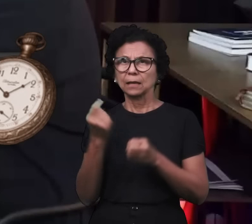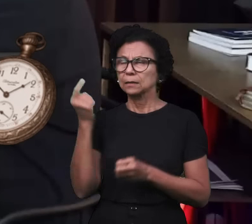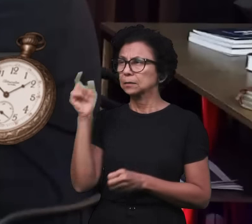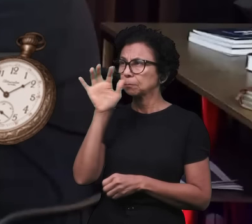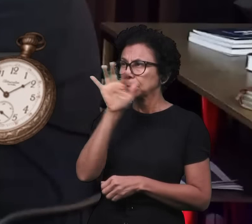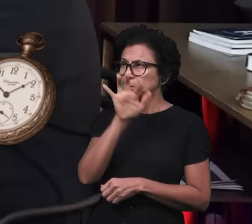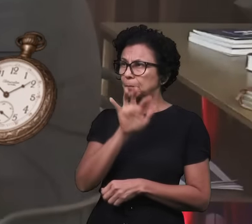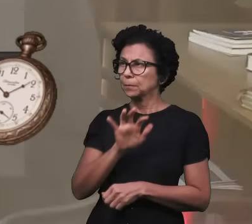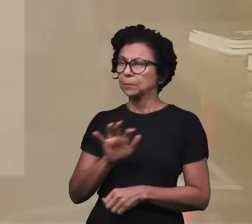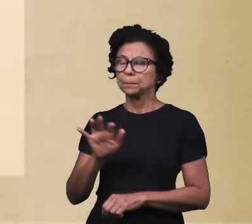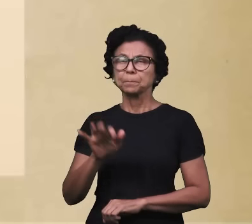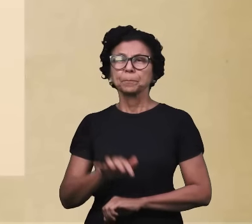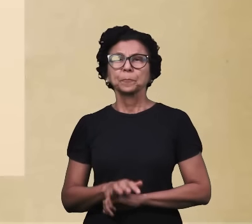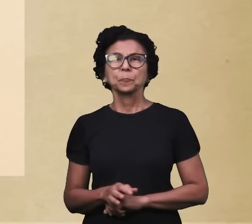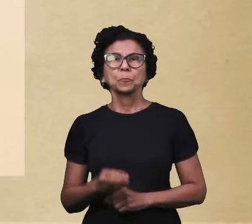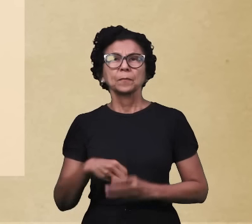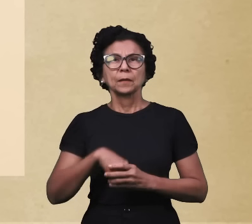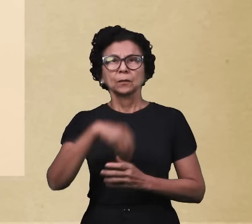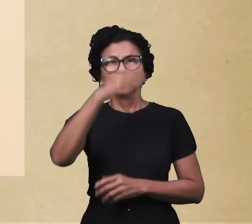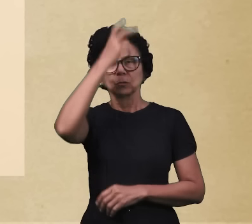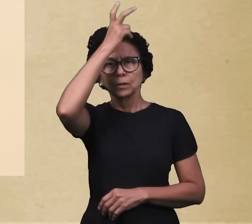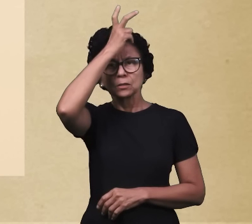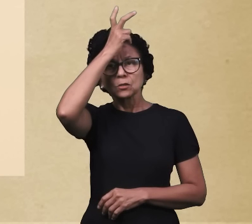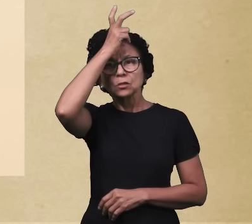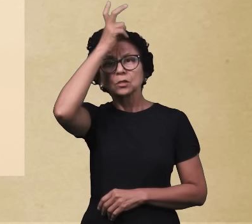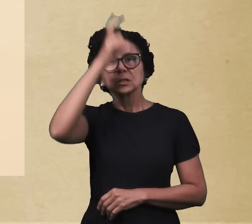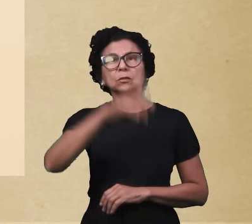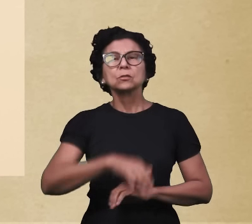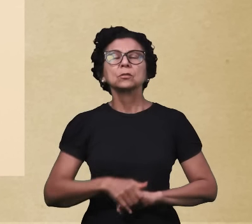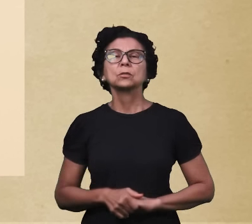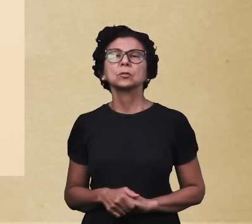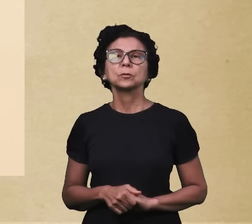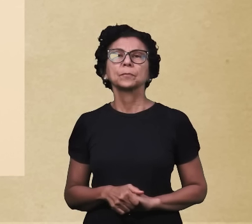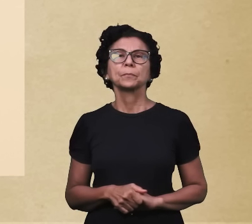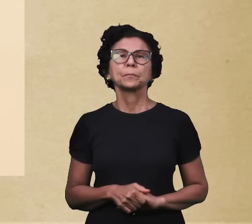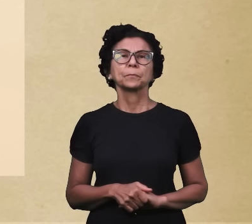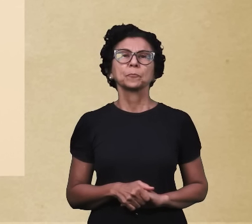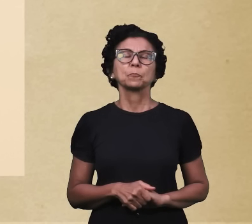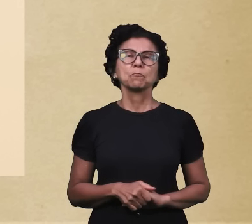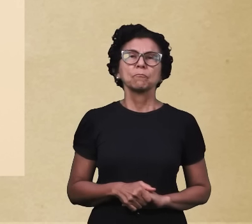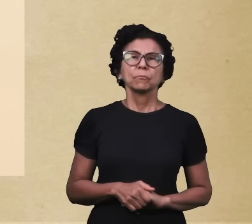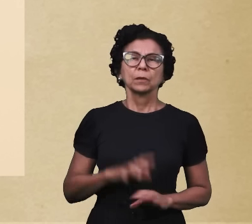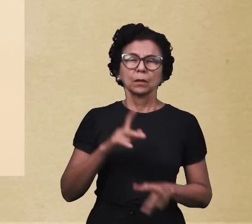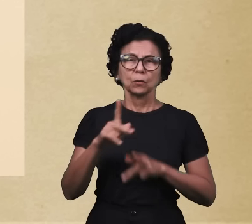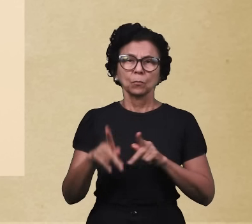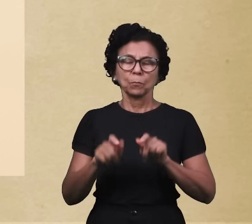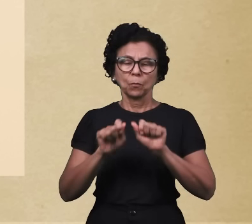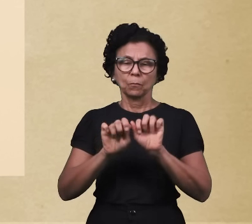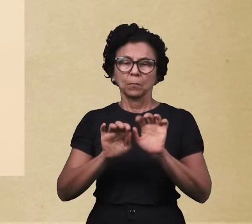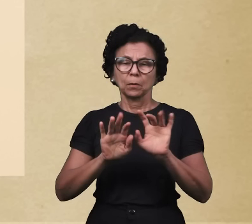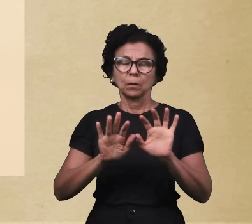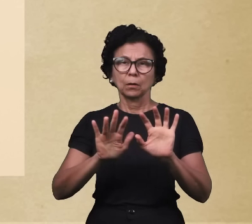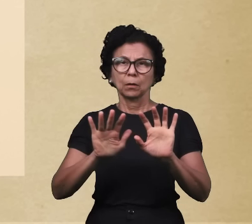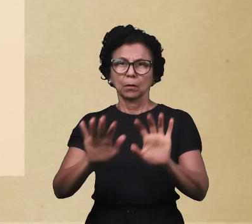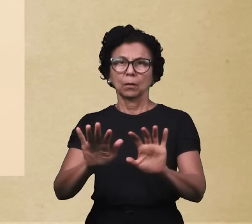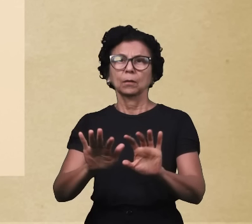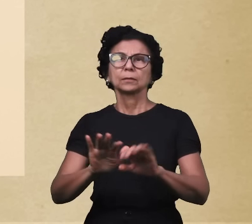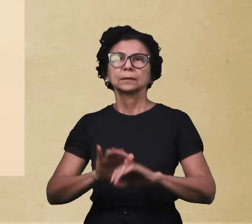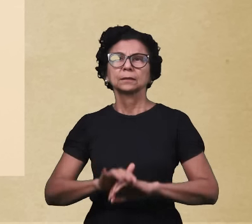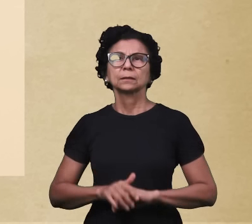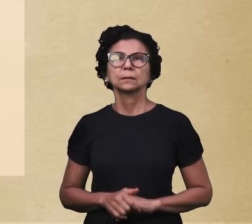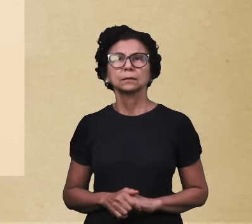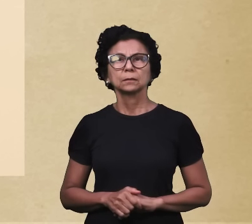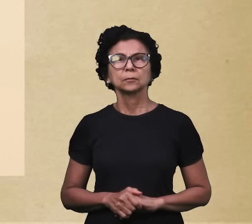Egito, e a travessia acontece por ali em Etá, né? O povo atravessa e começa